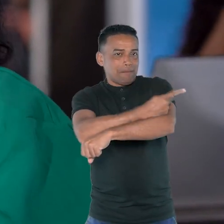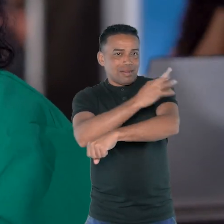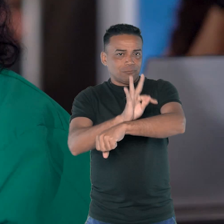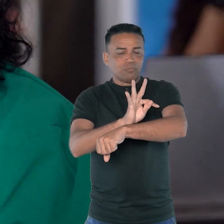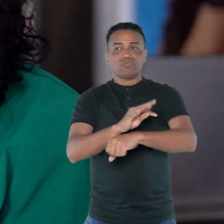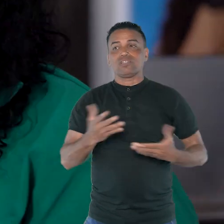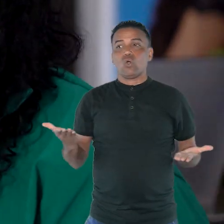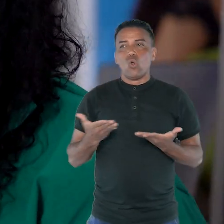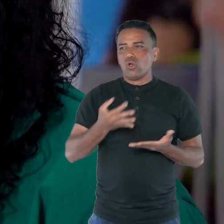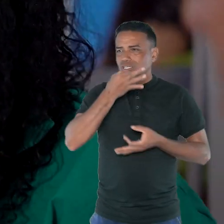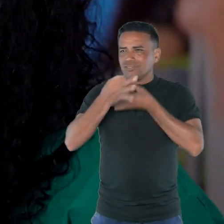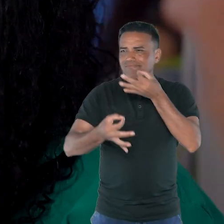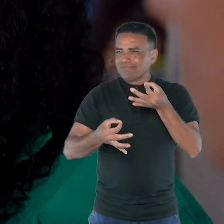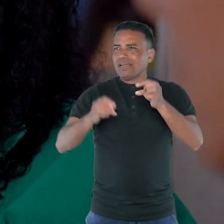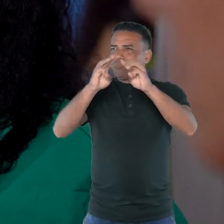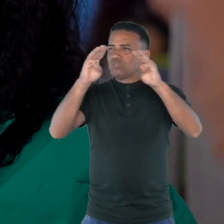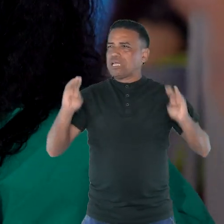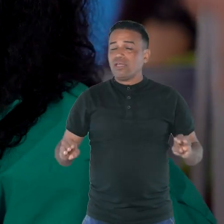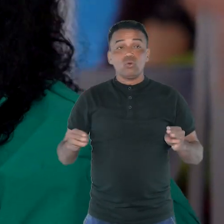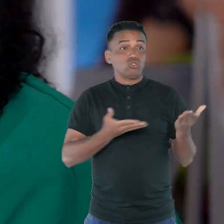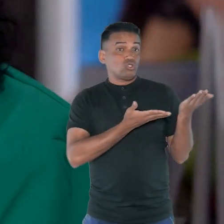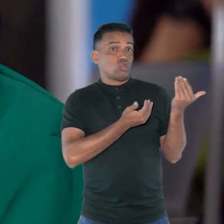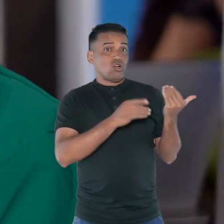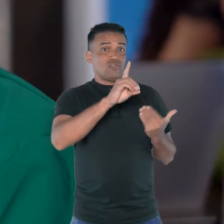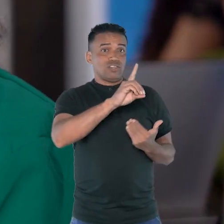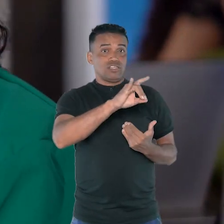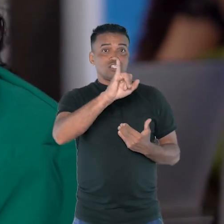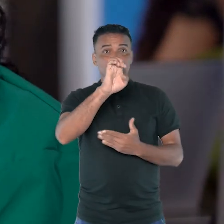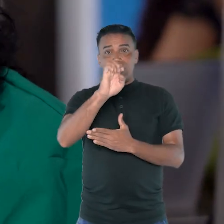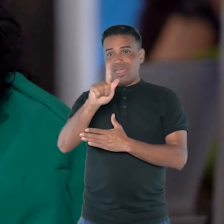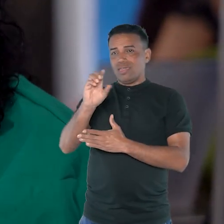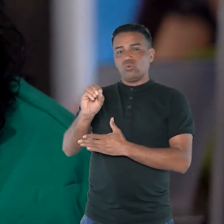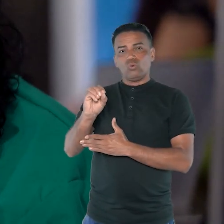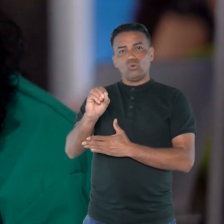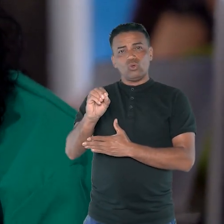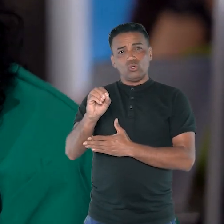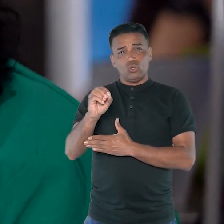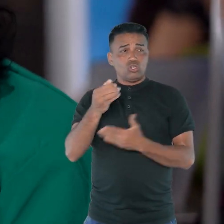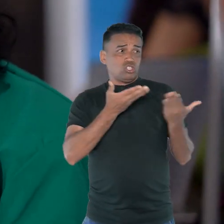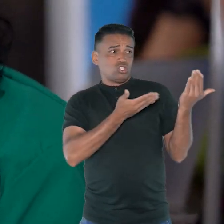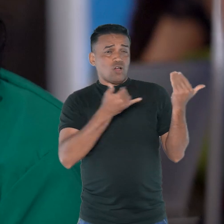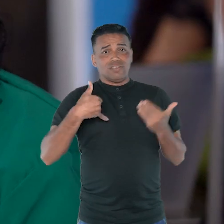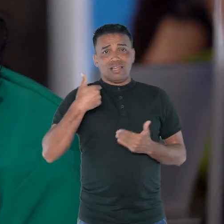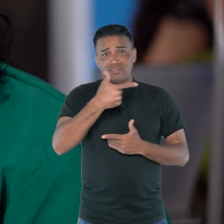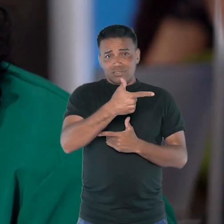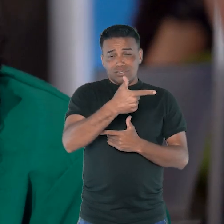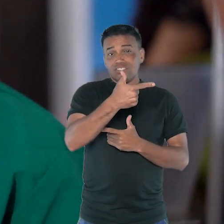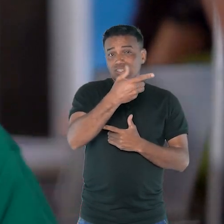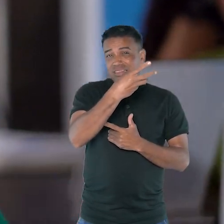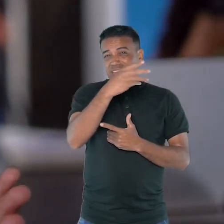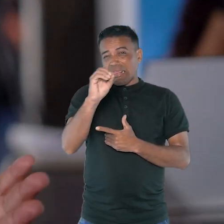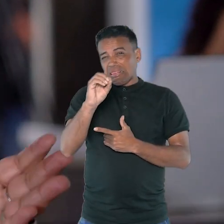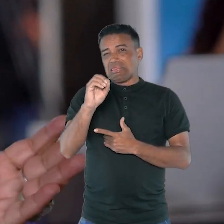muito interessante. Vi um jovem, que foi o Diego, que veio lá de Belo Horizonte, um jovem de 30 anos, e montar